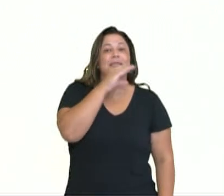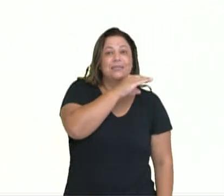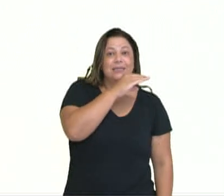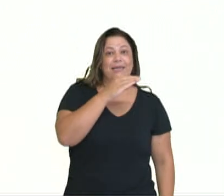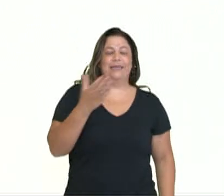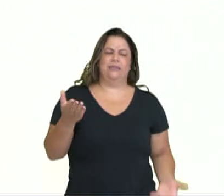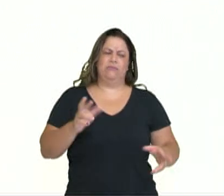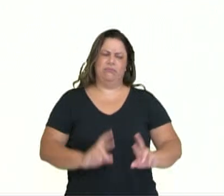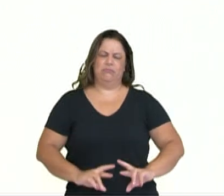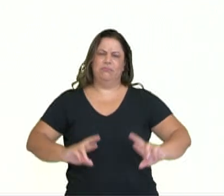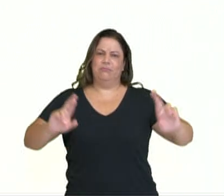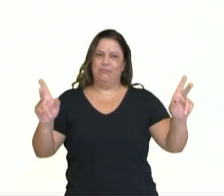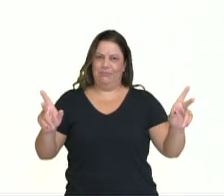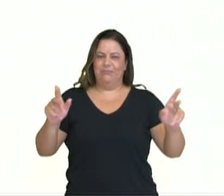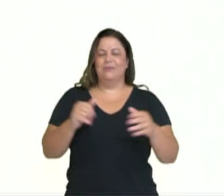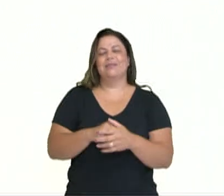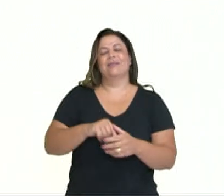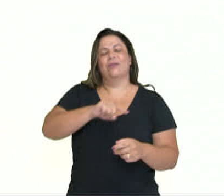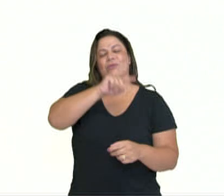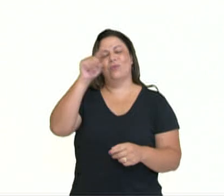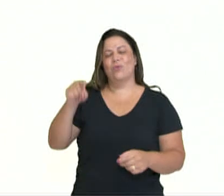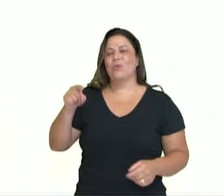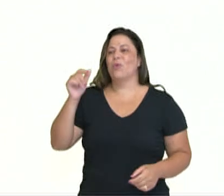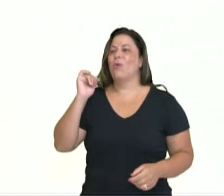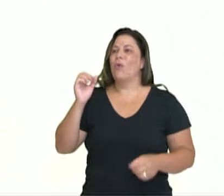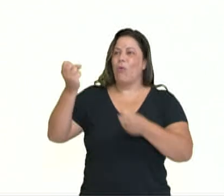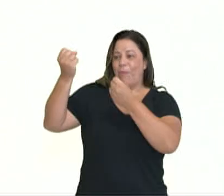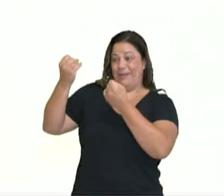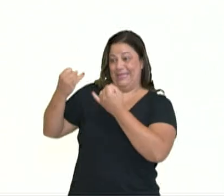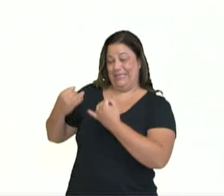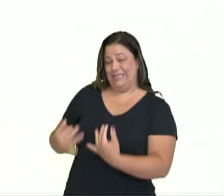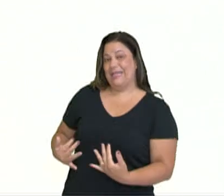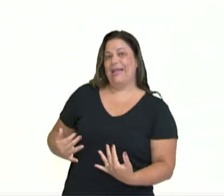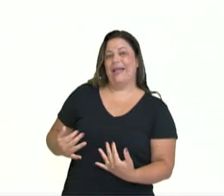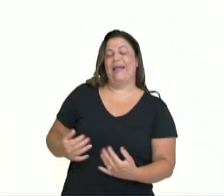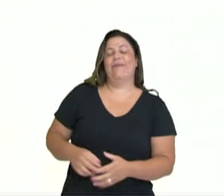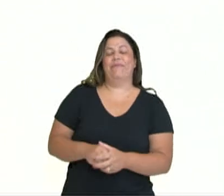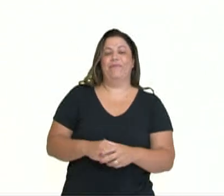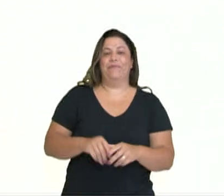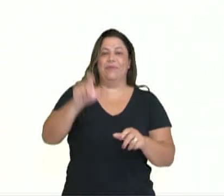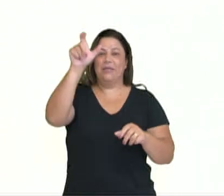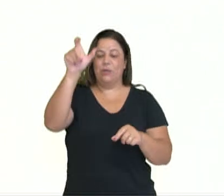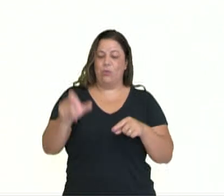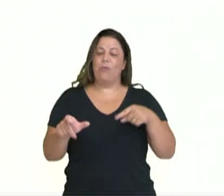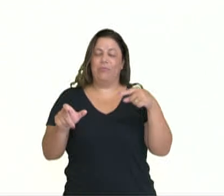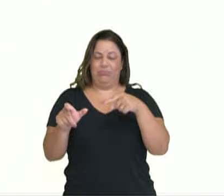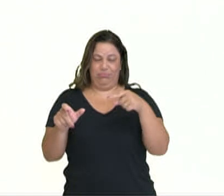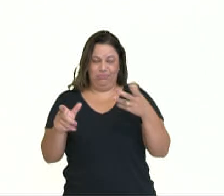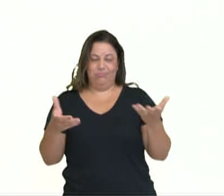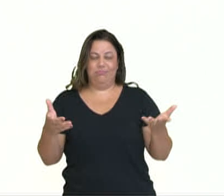que tem uma diferença entre como o narrador descreve e como a personagem descreve. Tá ok?